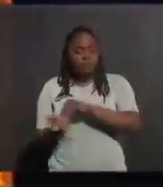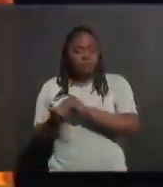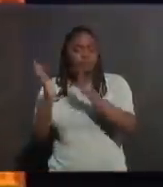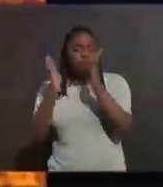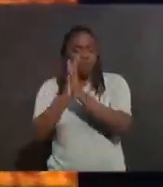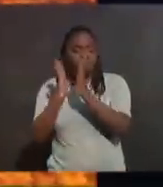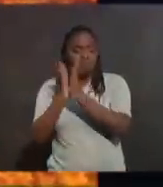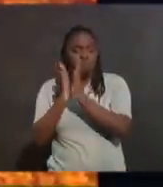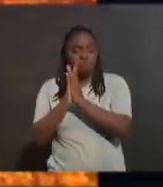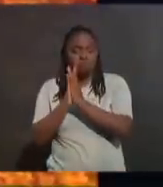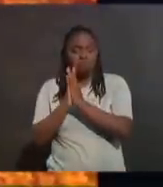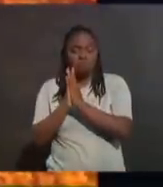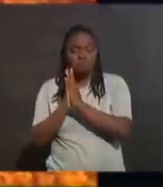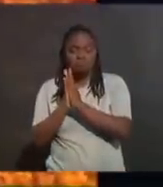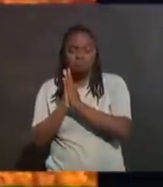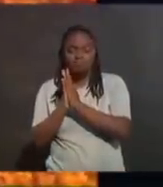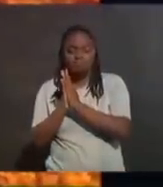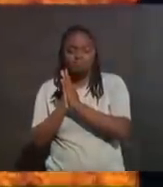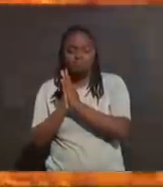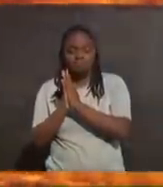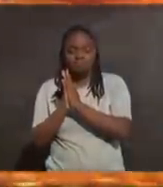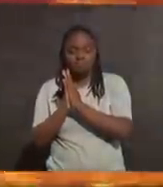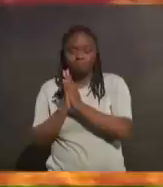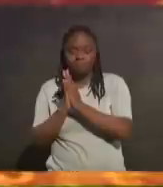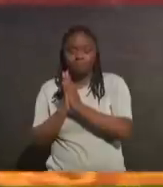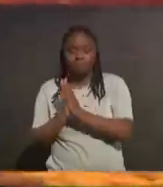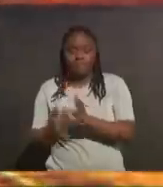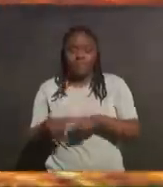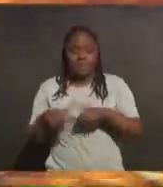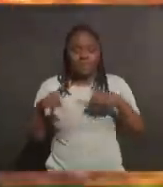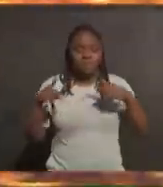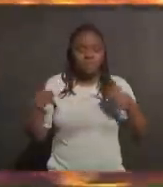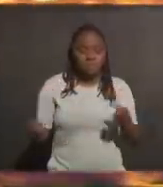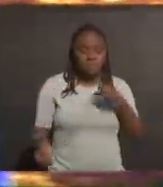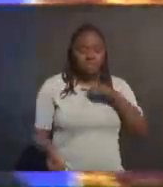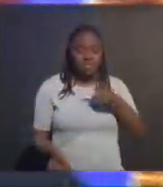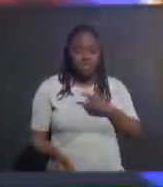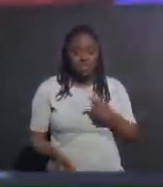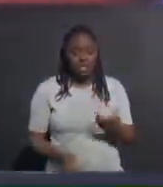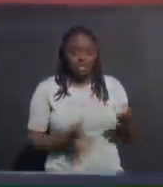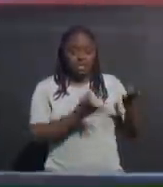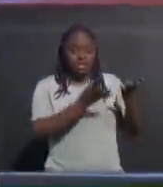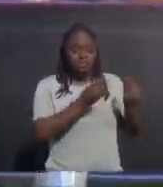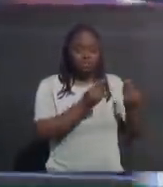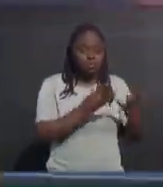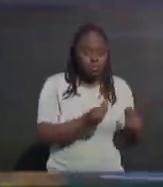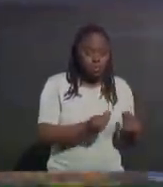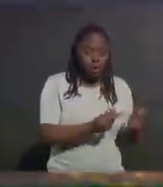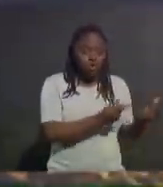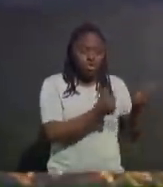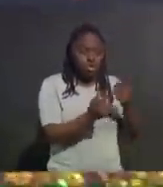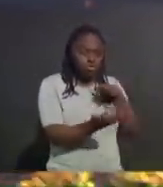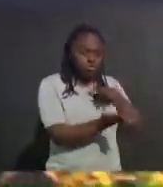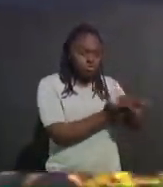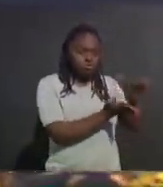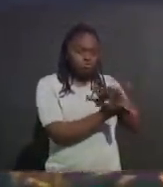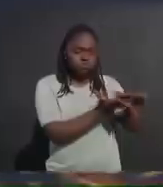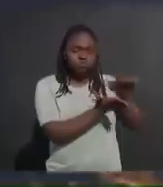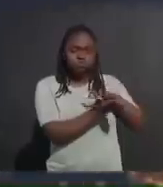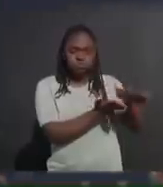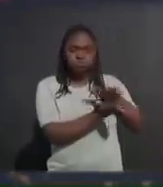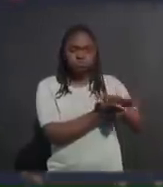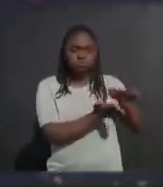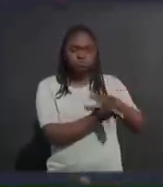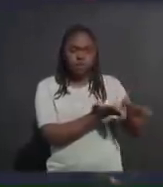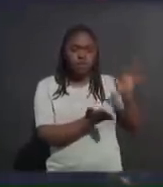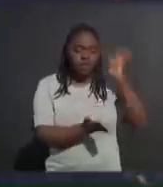oração, isso a gente não sobe. Mas tem exagero de gastar dinheiro, e